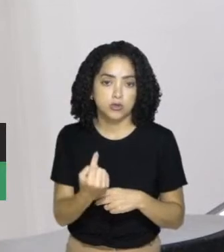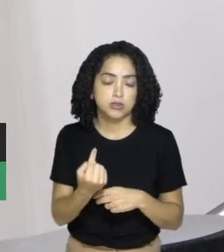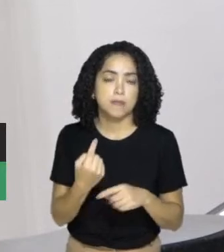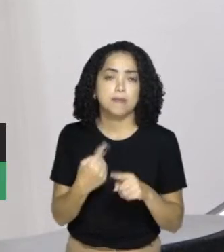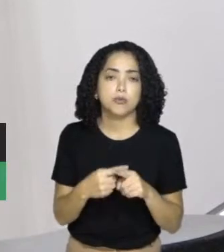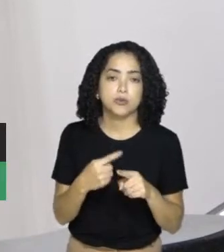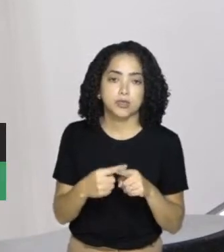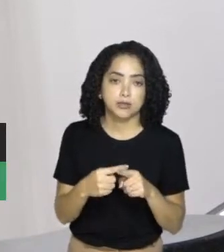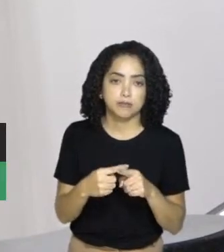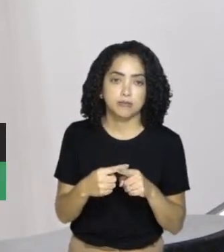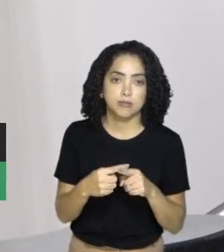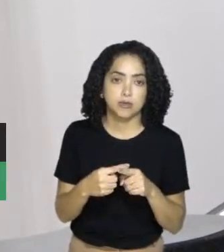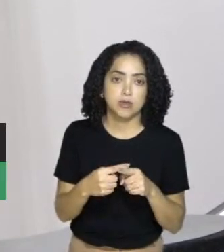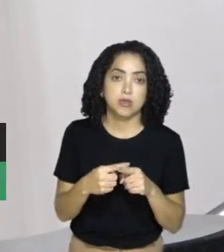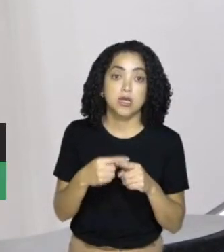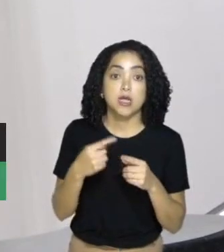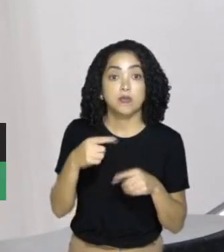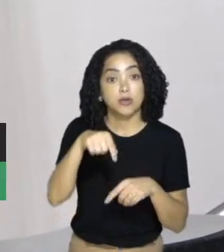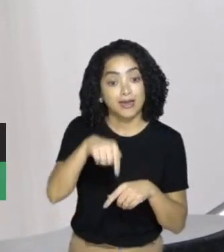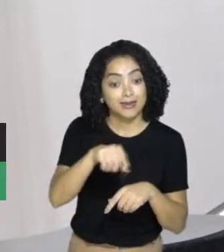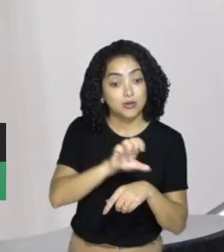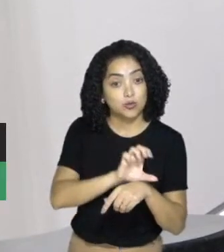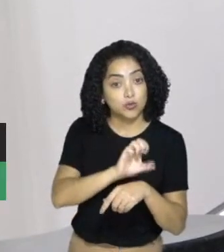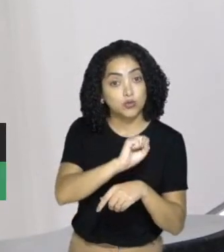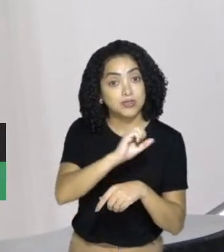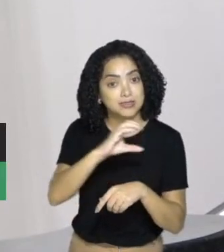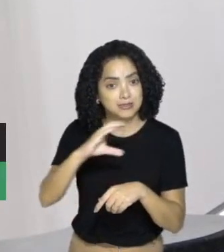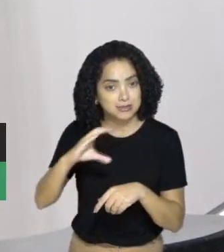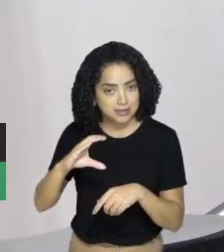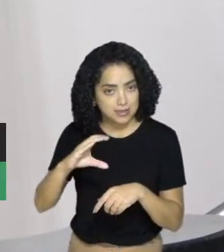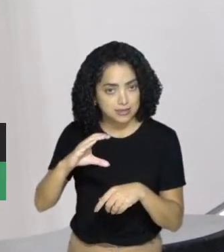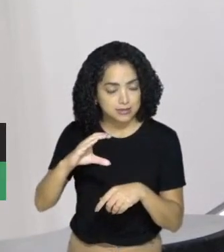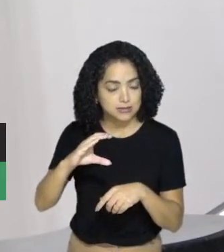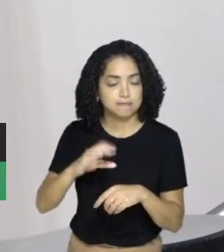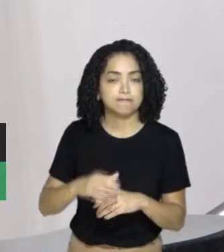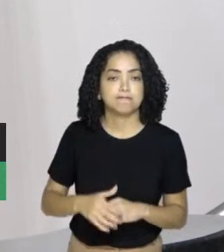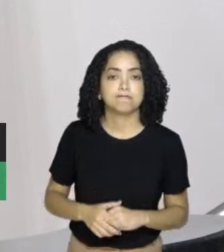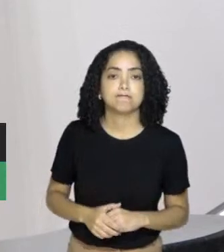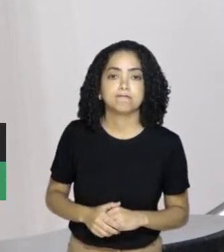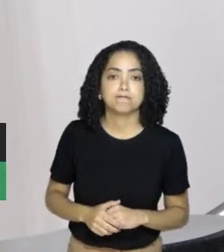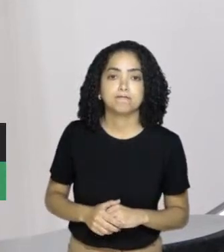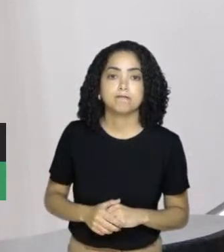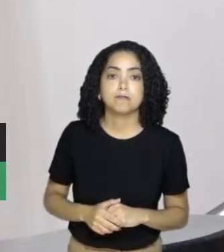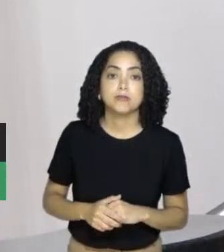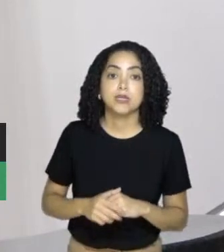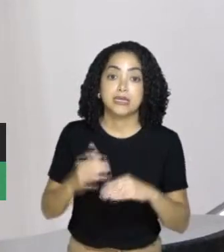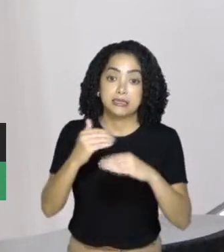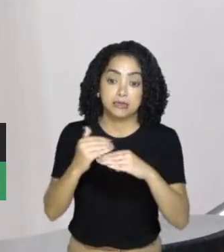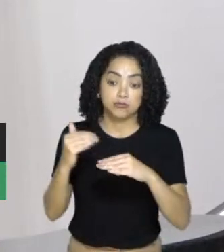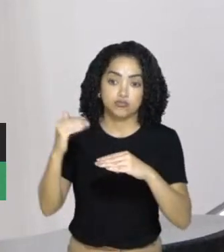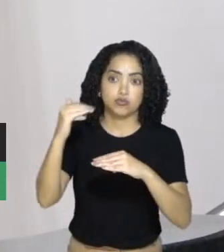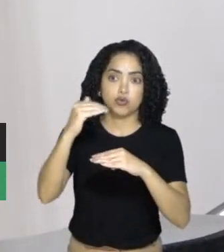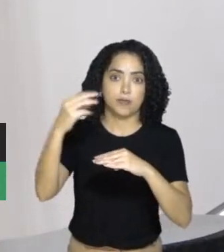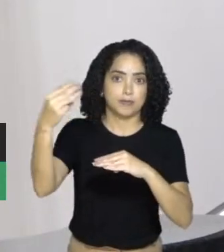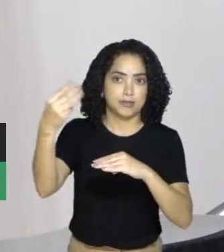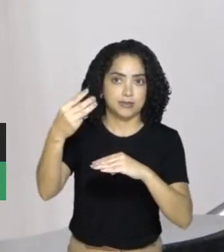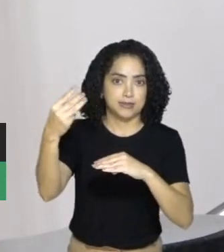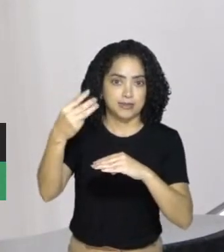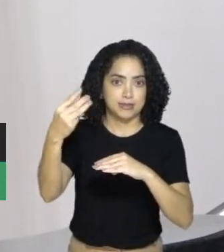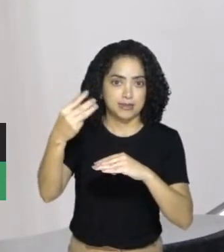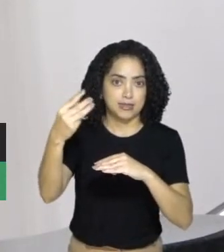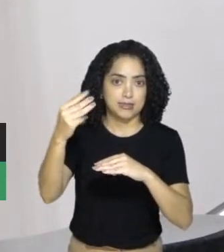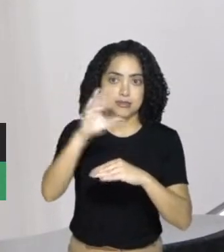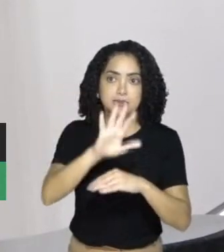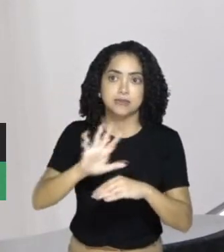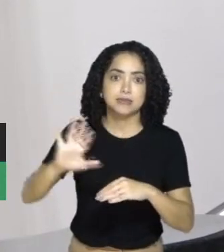mais? Porque o nosso estado, o nosso estado de Santa Catarina, está no top 3 nacional da